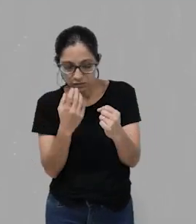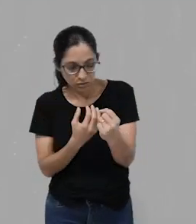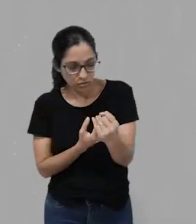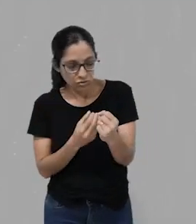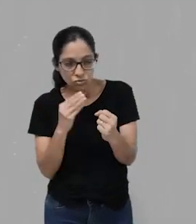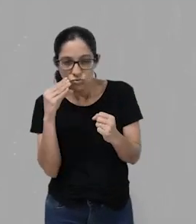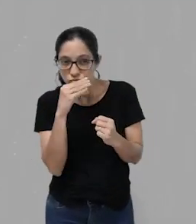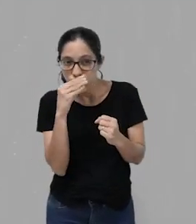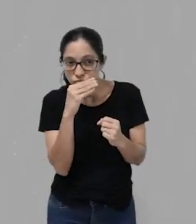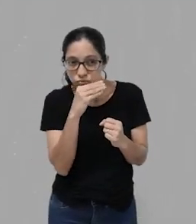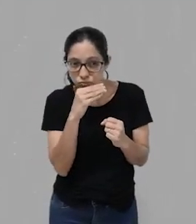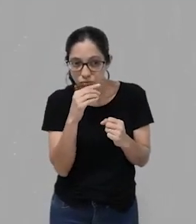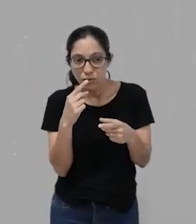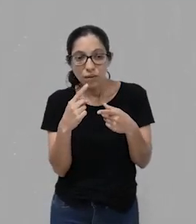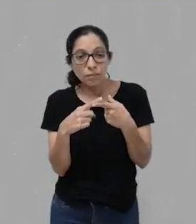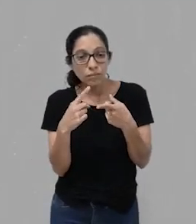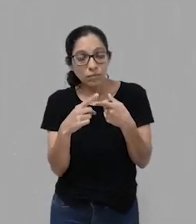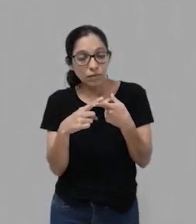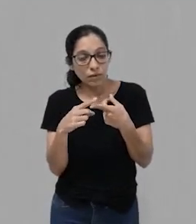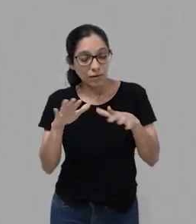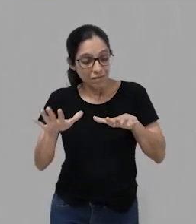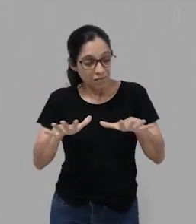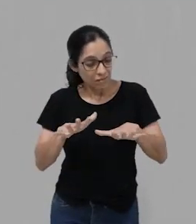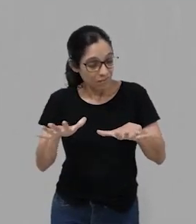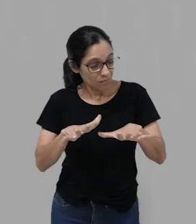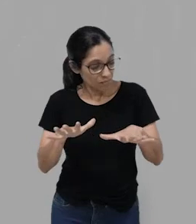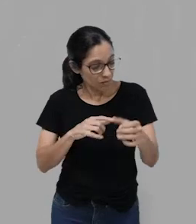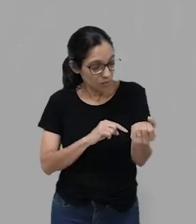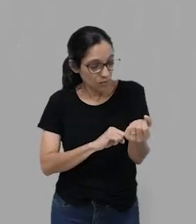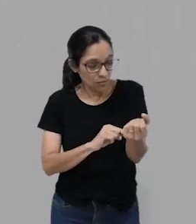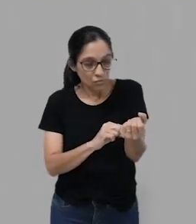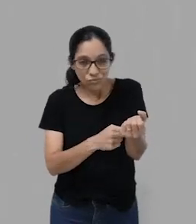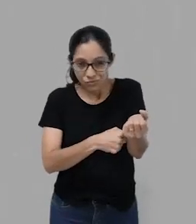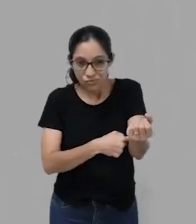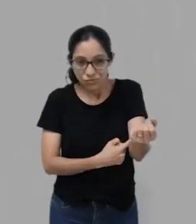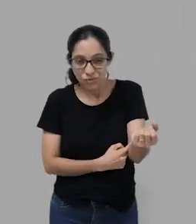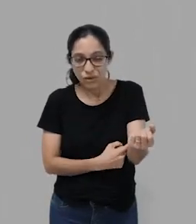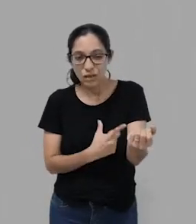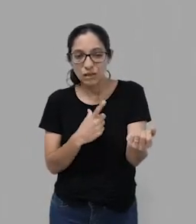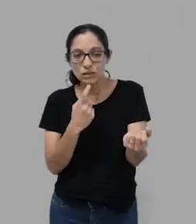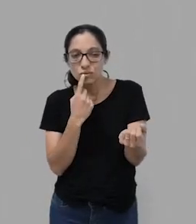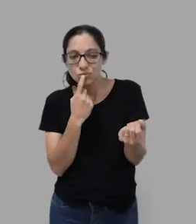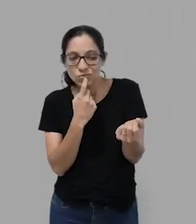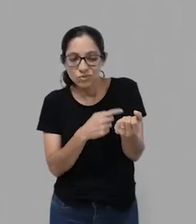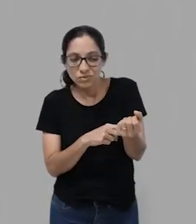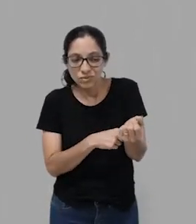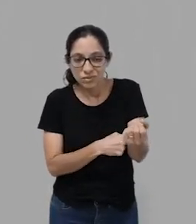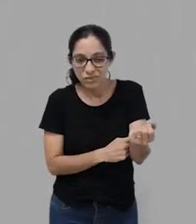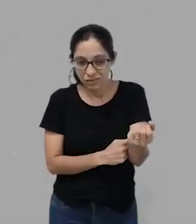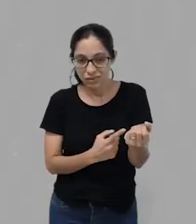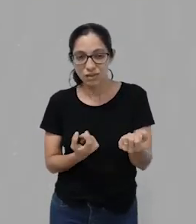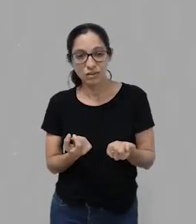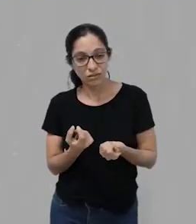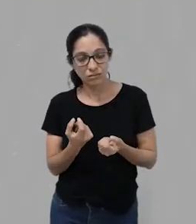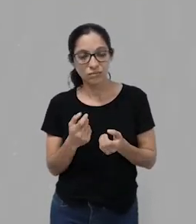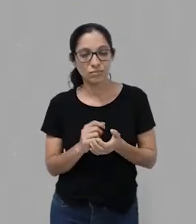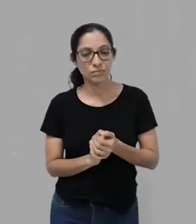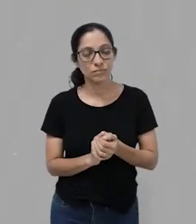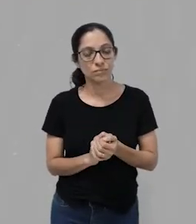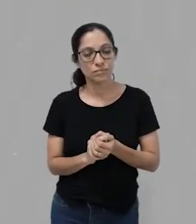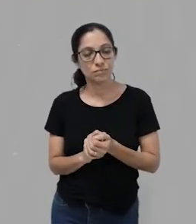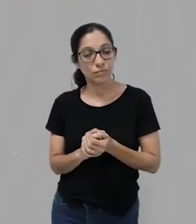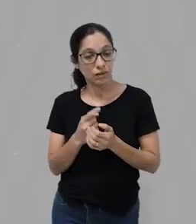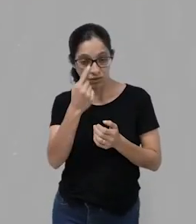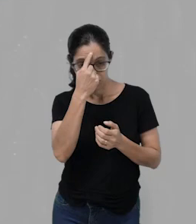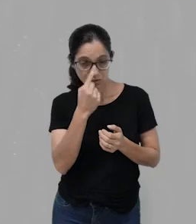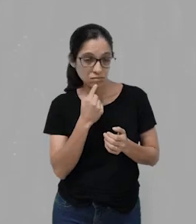fibras musculares estão ali em movimento. O sangue está indo para ali, porque está tendo uma certa exigência dessa parte do nosso corpo. Está